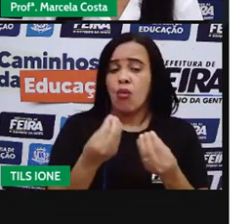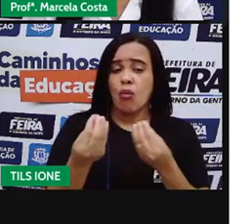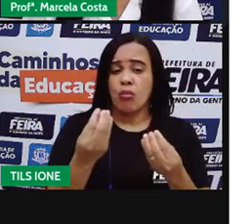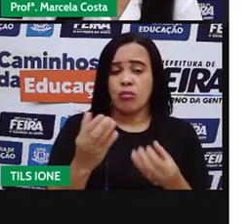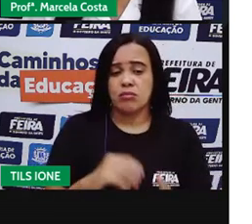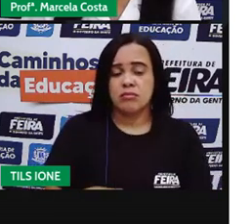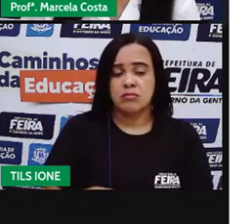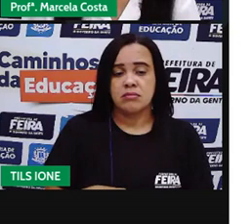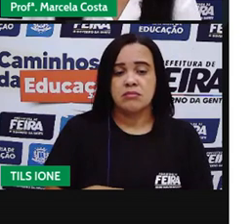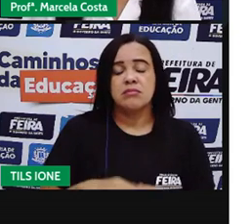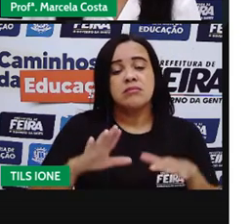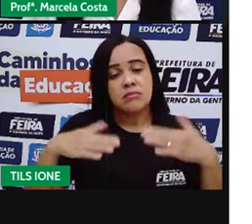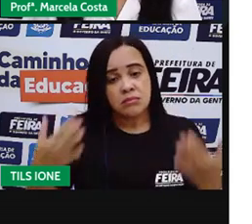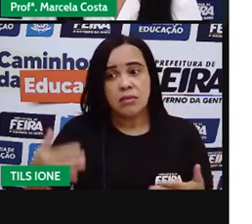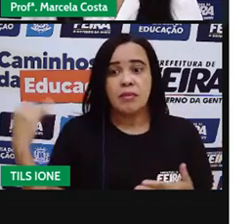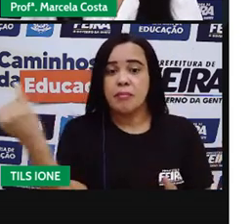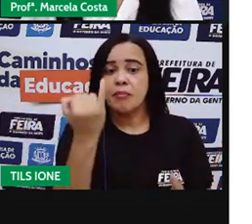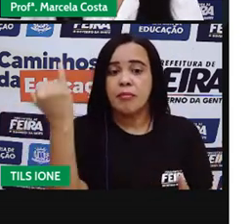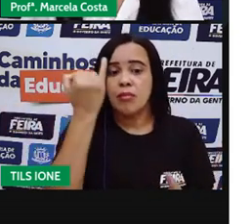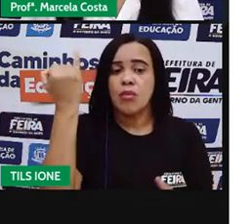É importante, crianças,